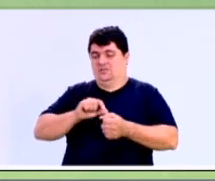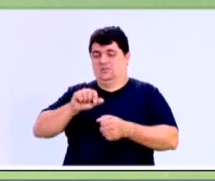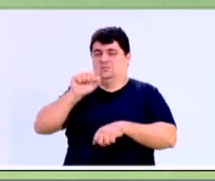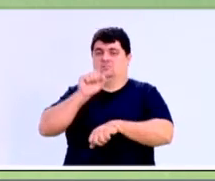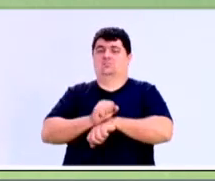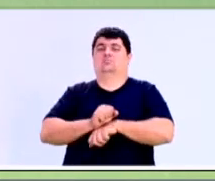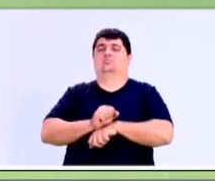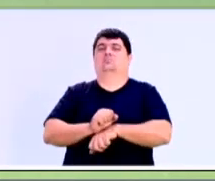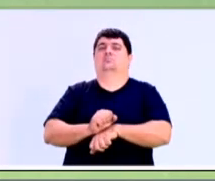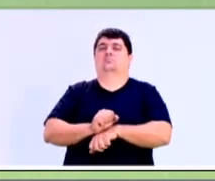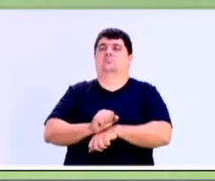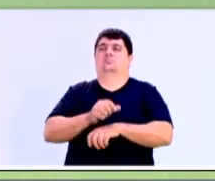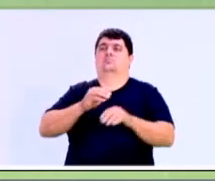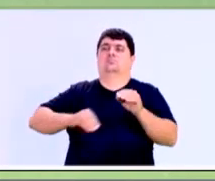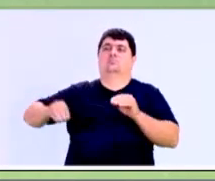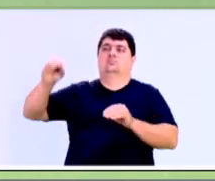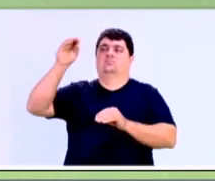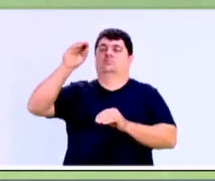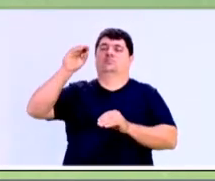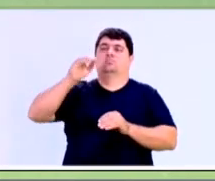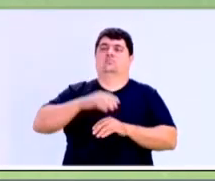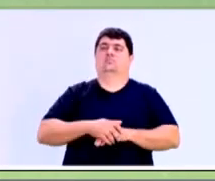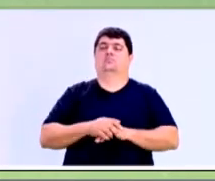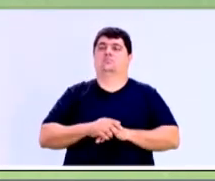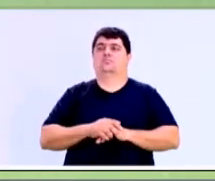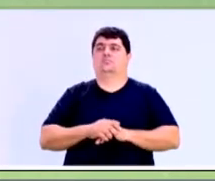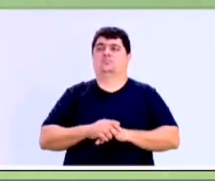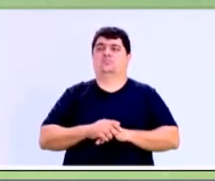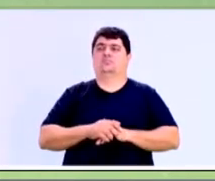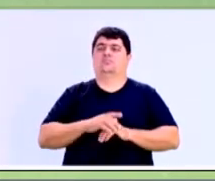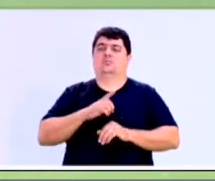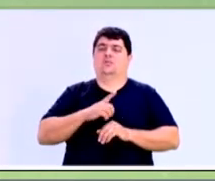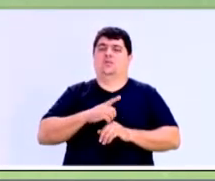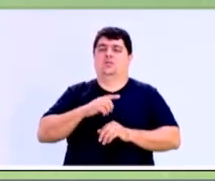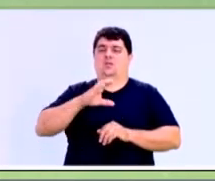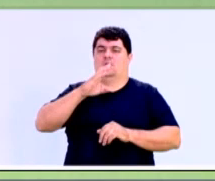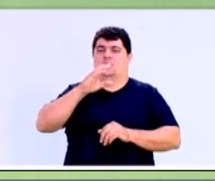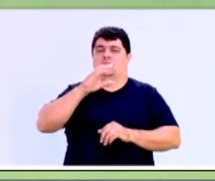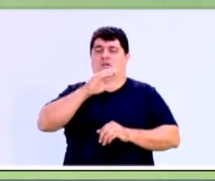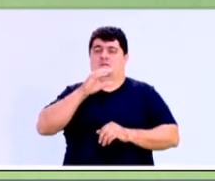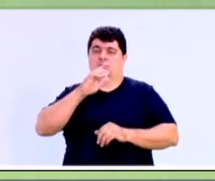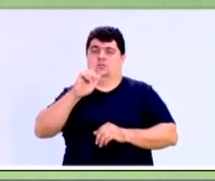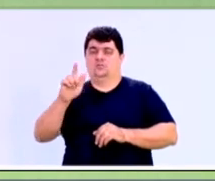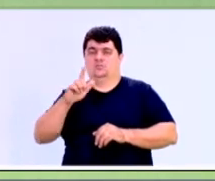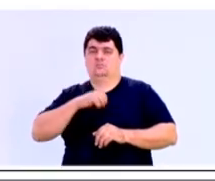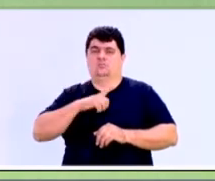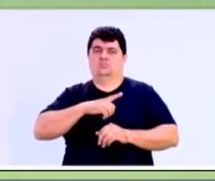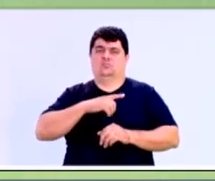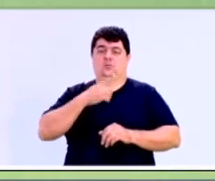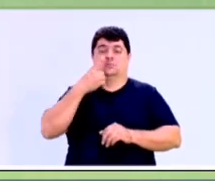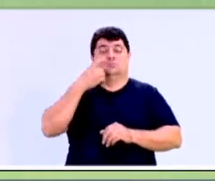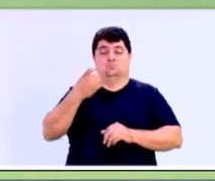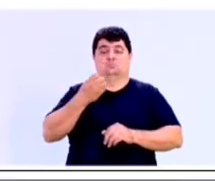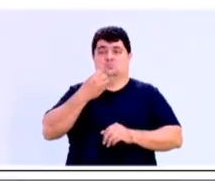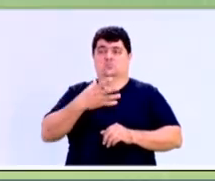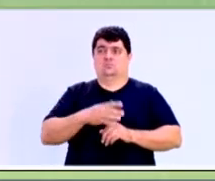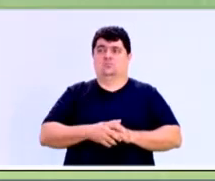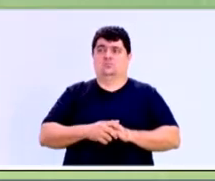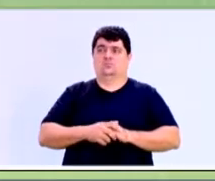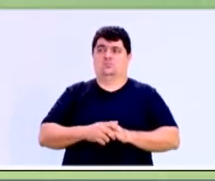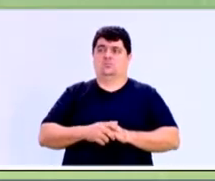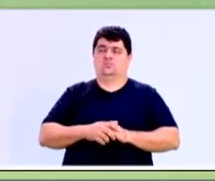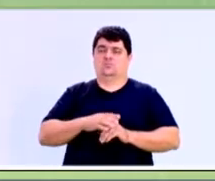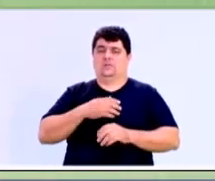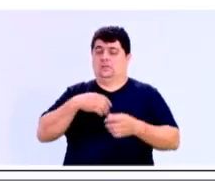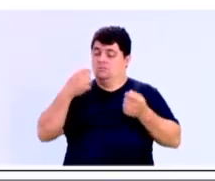sobra foi lá para cima no meu ativo circulante. Então, o meu capital de giro é 8.400. Interessante meu capital de giro nessa empresa. Agora, a